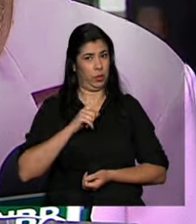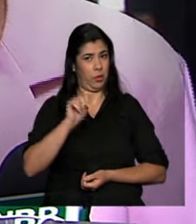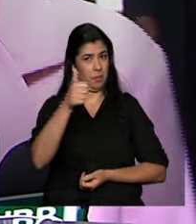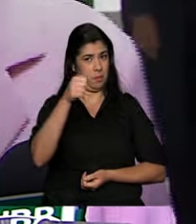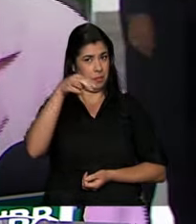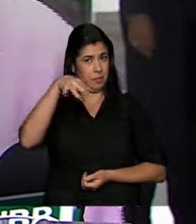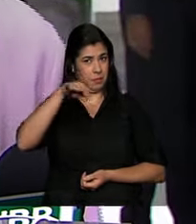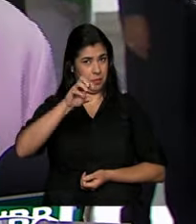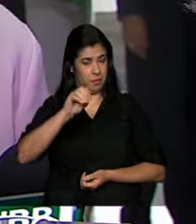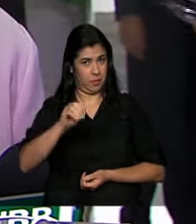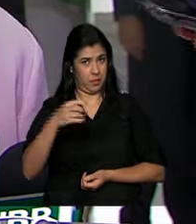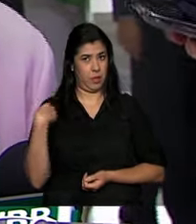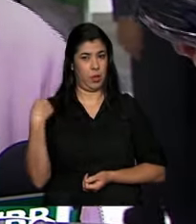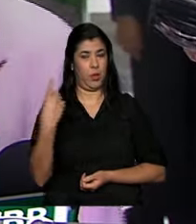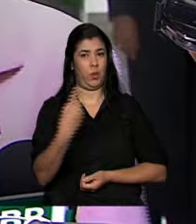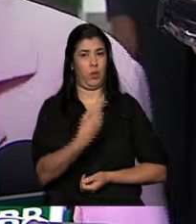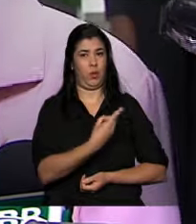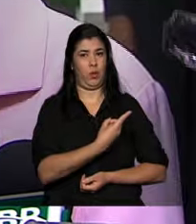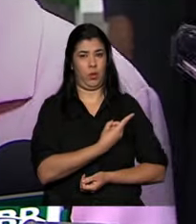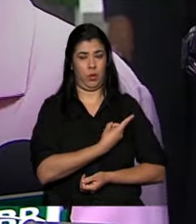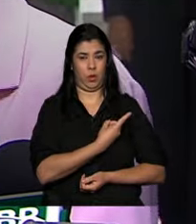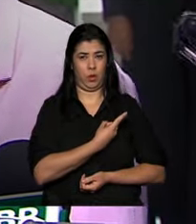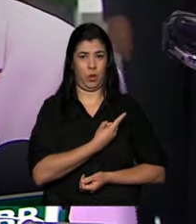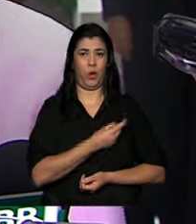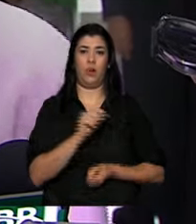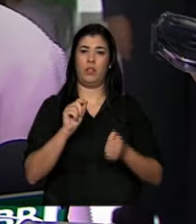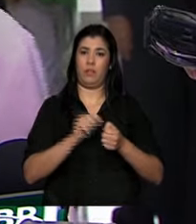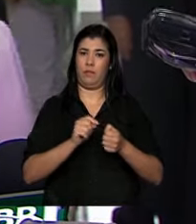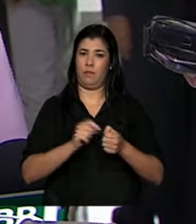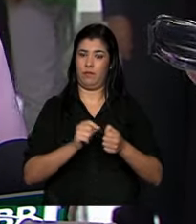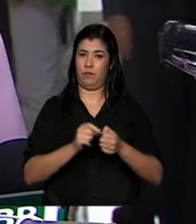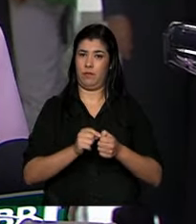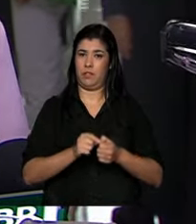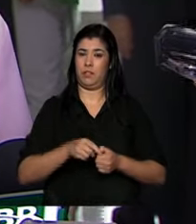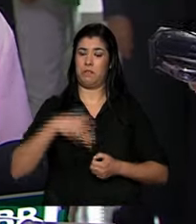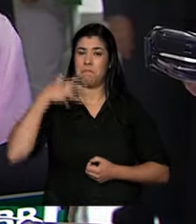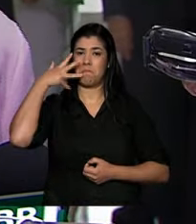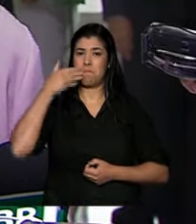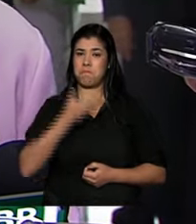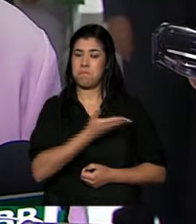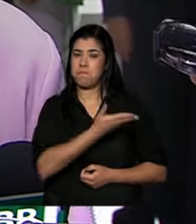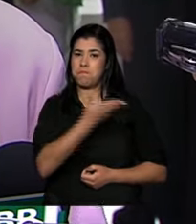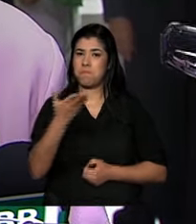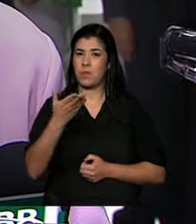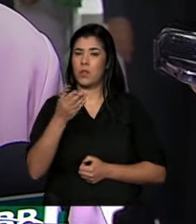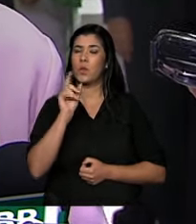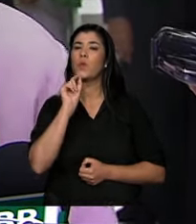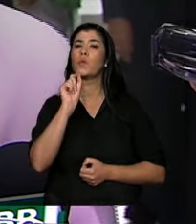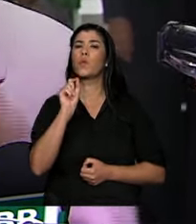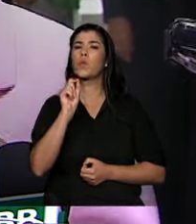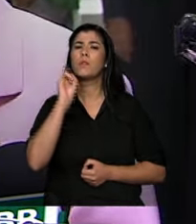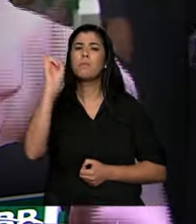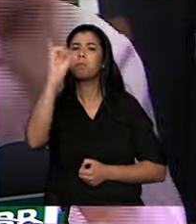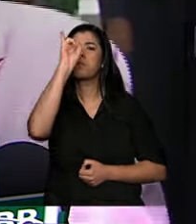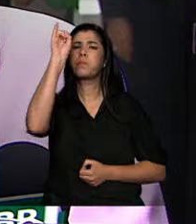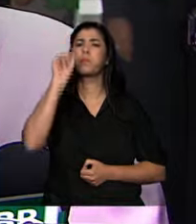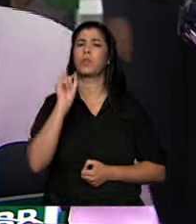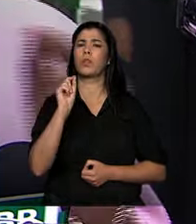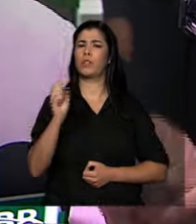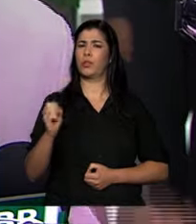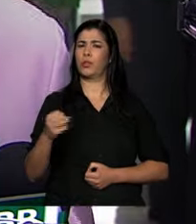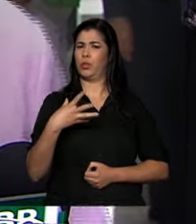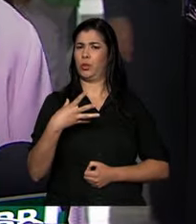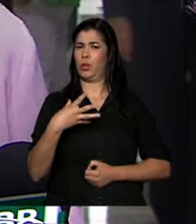trabalho nós nos pronunciamos através de um forte um forte veículo forte e